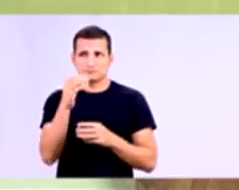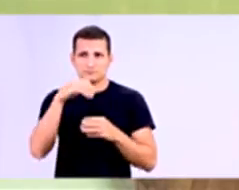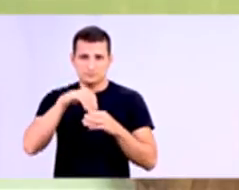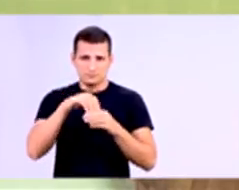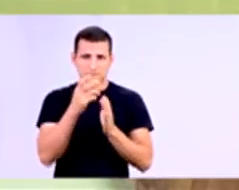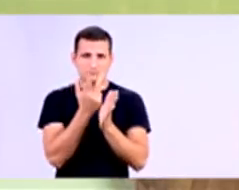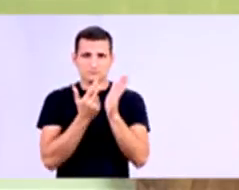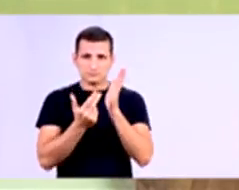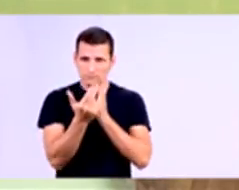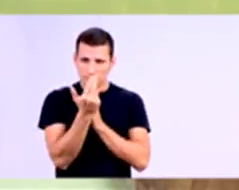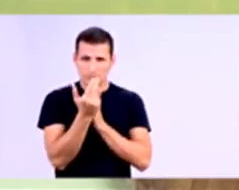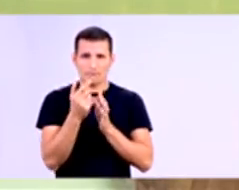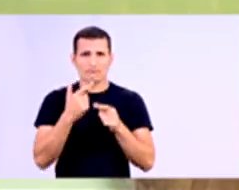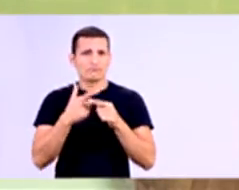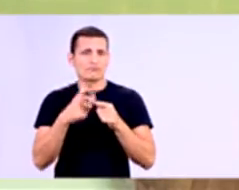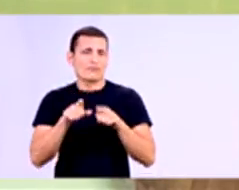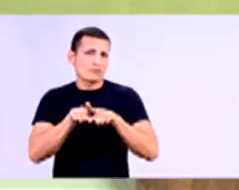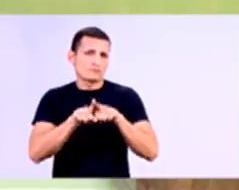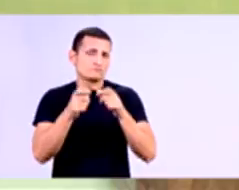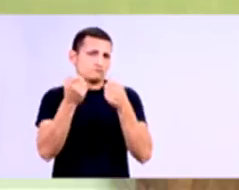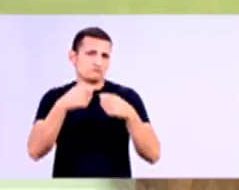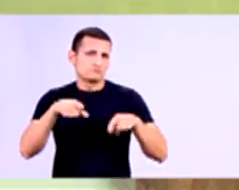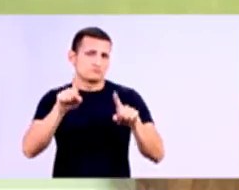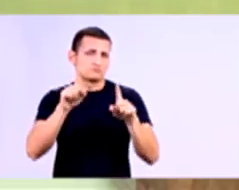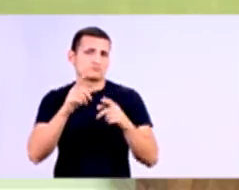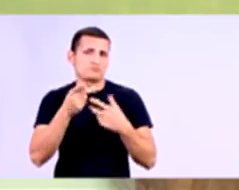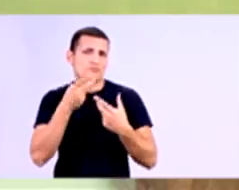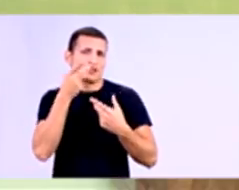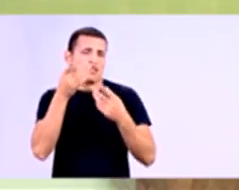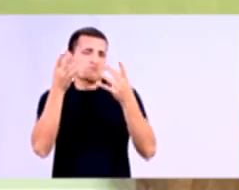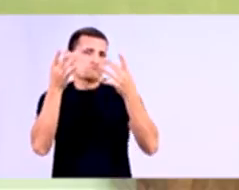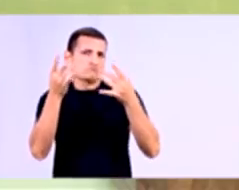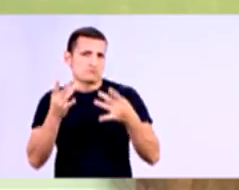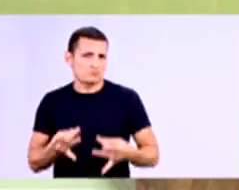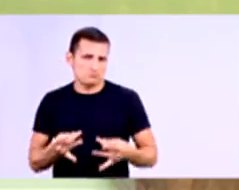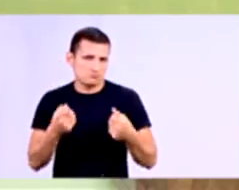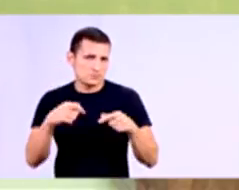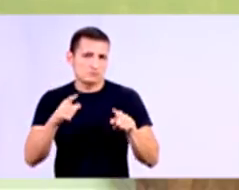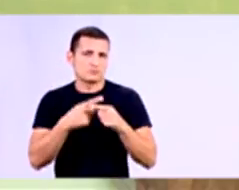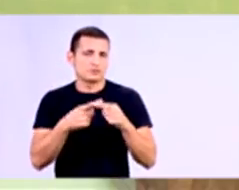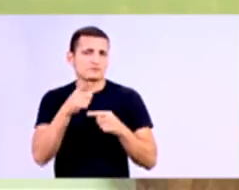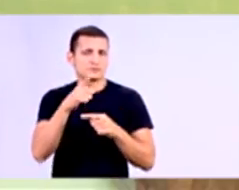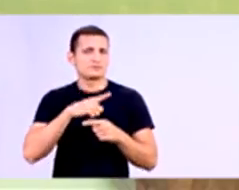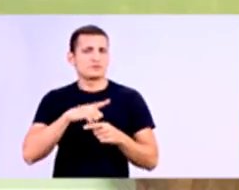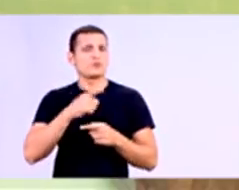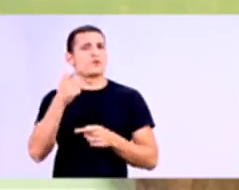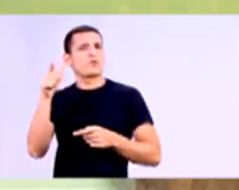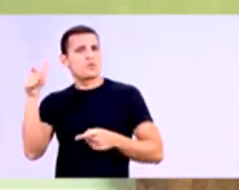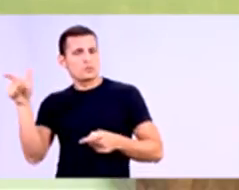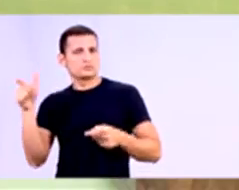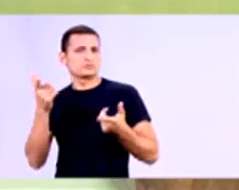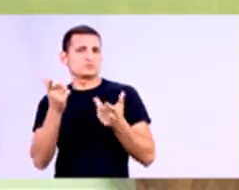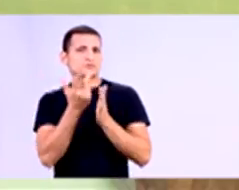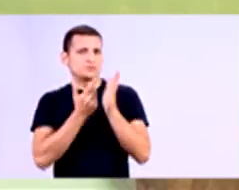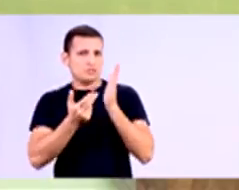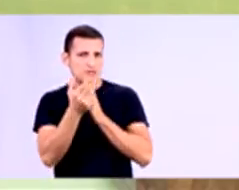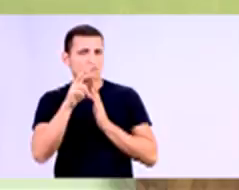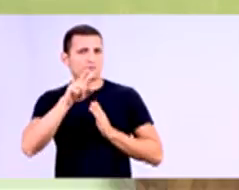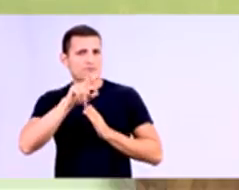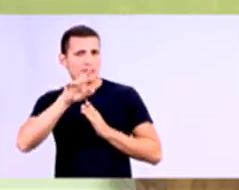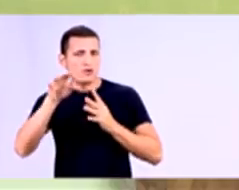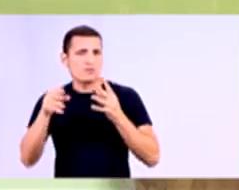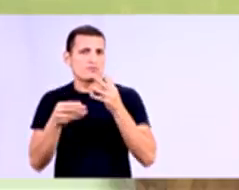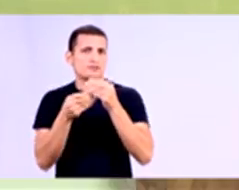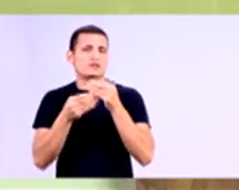diagrama, porque também não precisa falar com tanto detalhe, porque você vai ter outros diagramas que vão